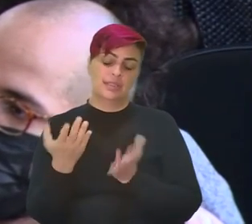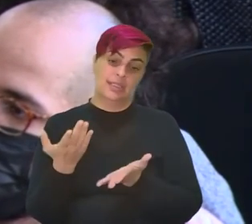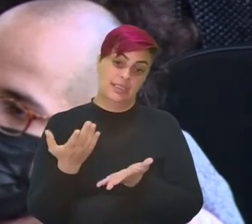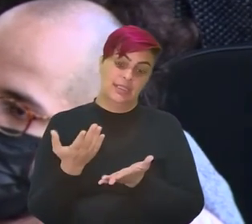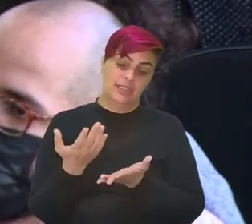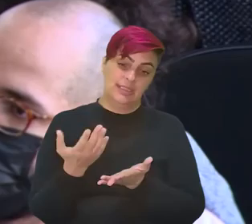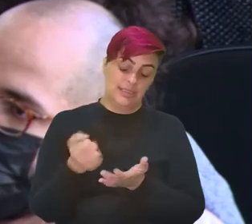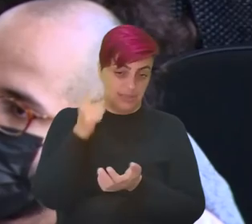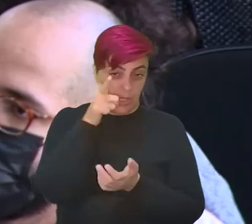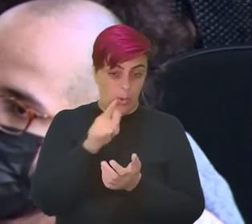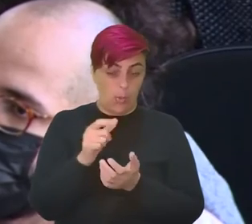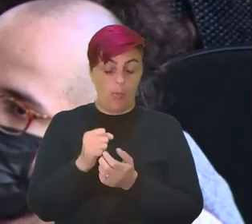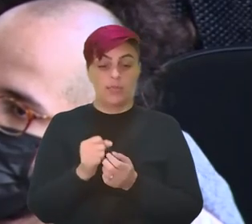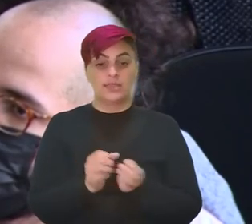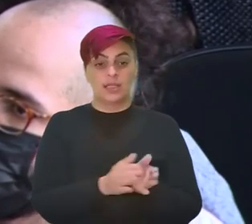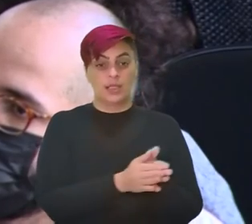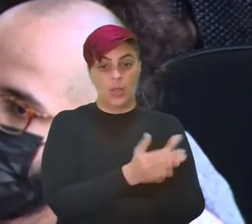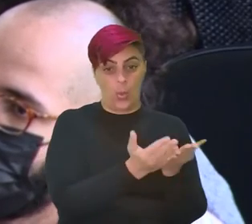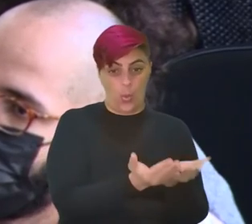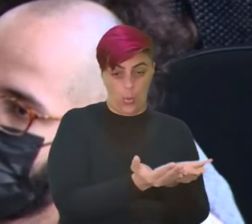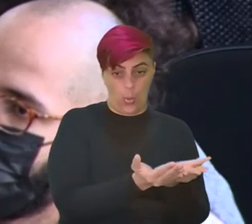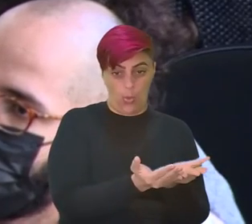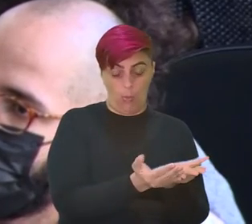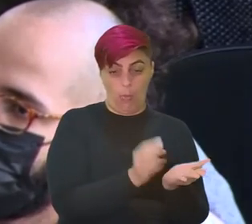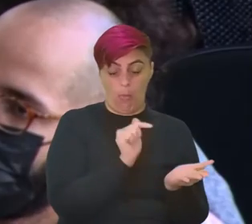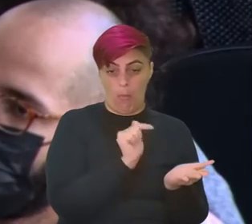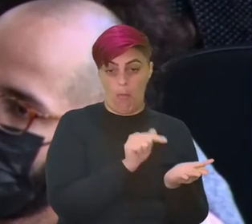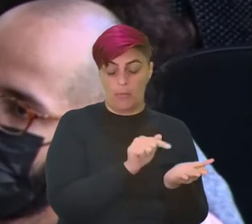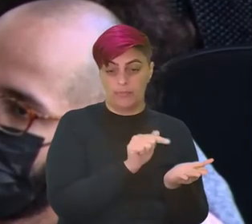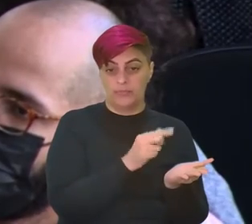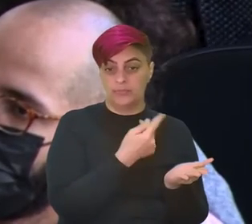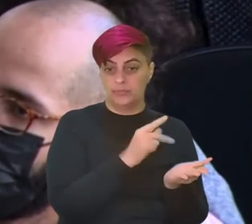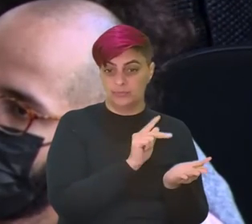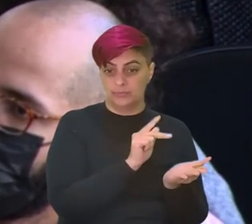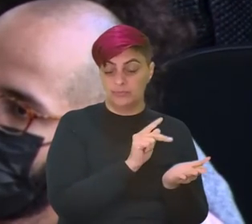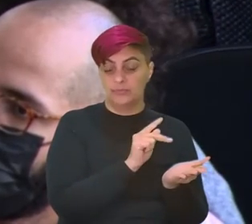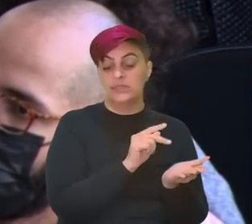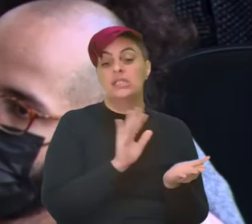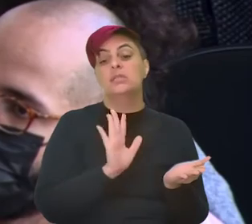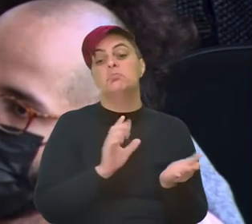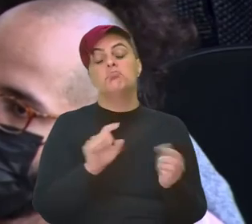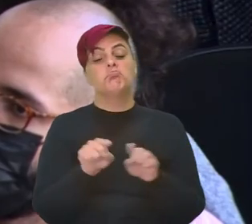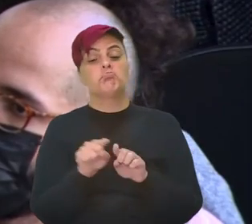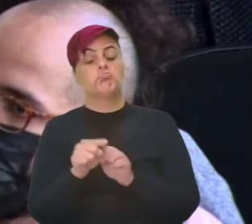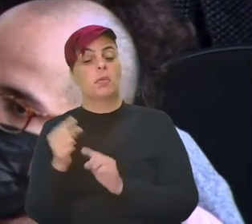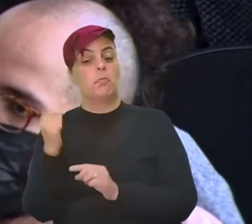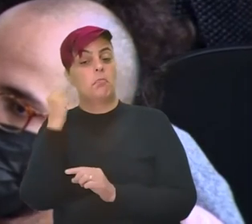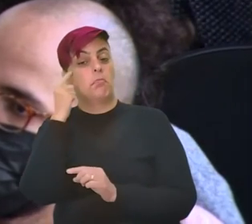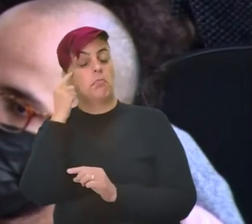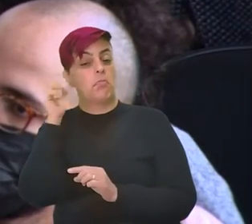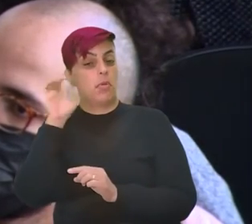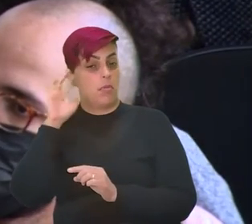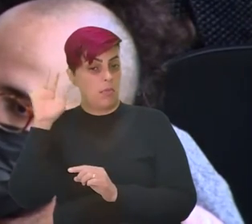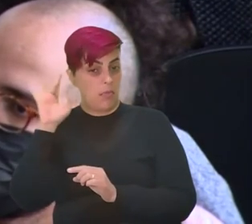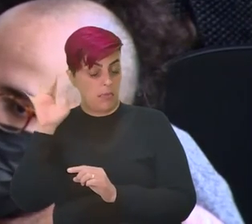situar razoavelmente essa obra na produção do Malinowski, e também, de repente, uma reflexão